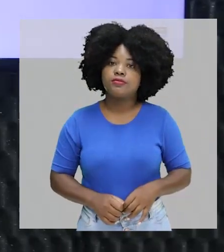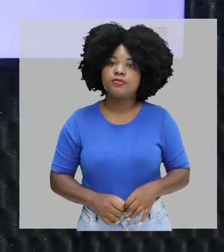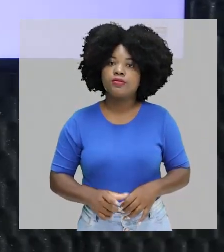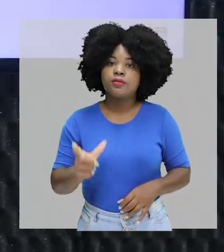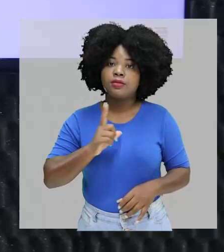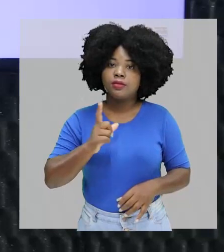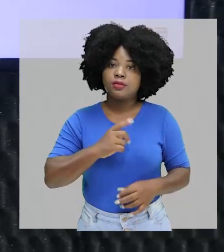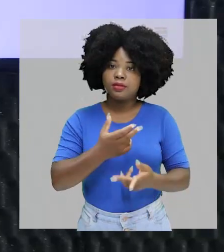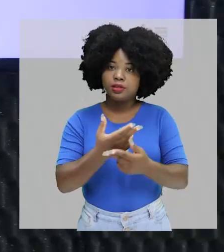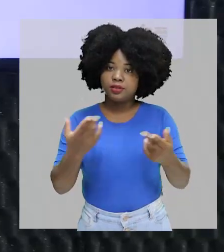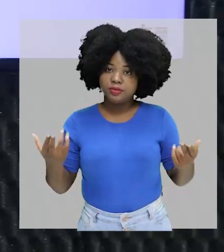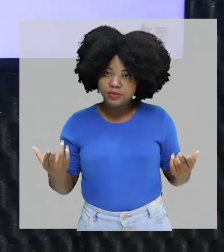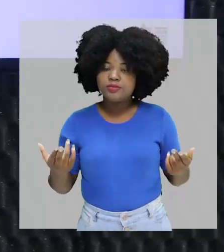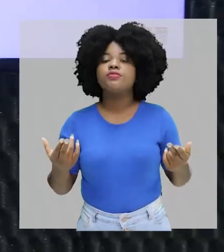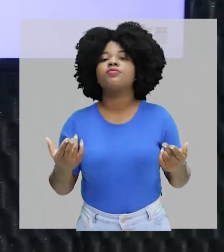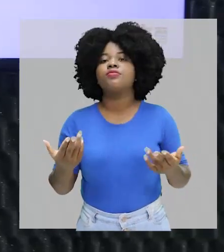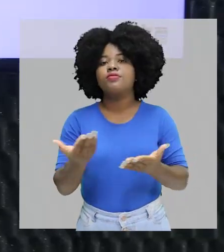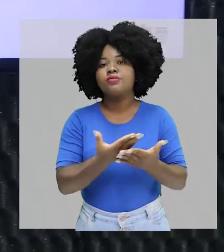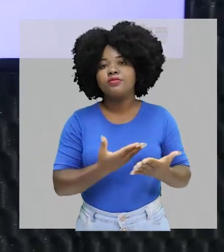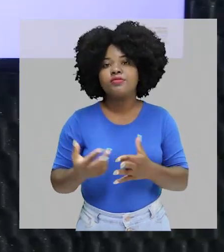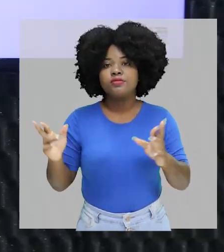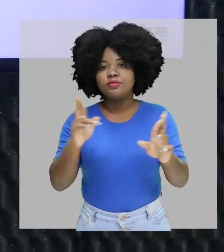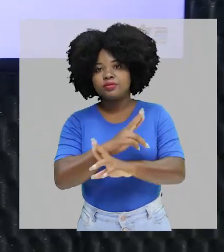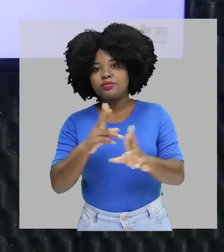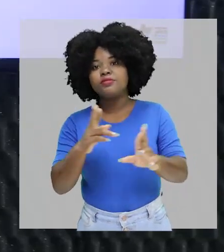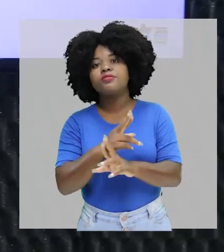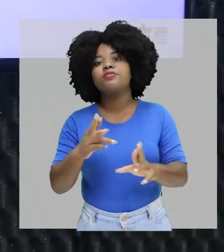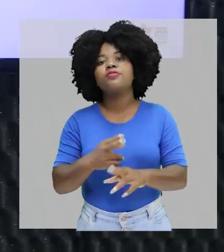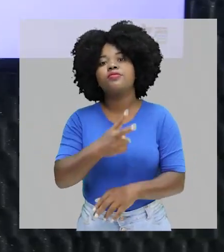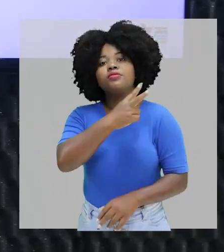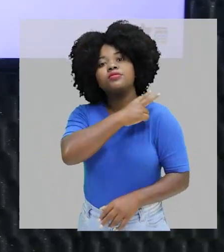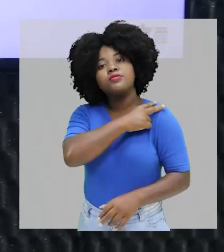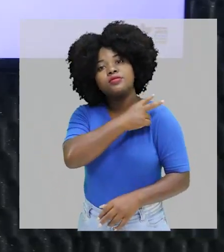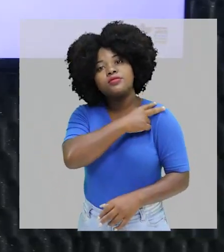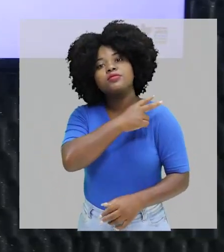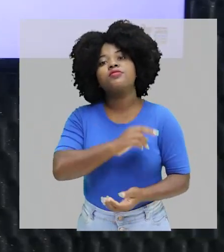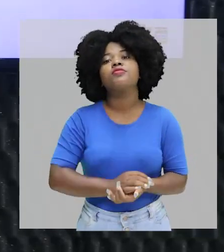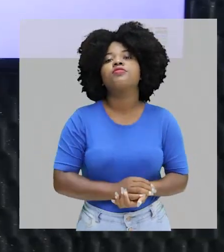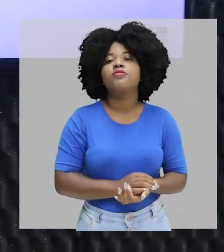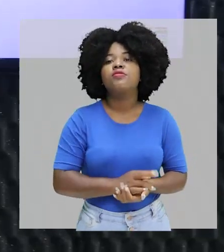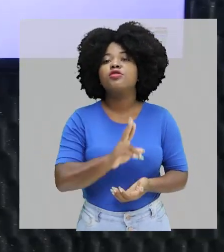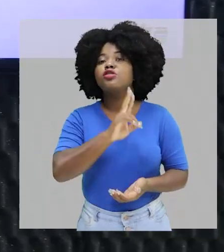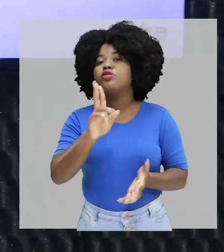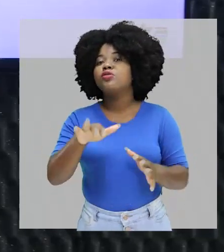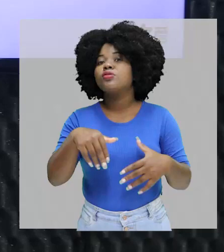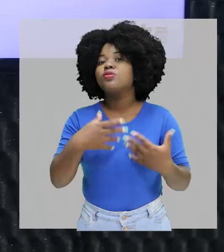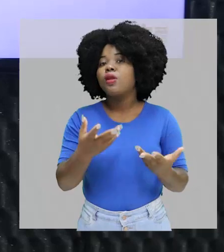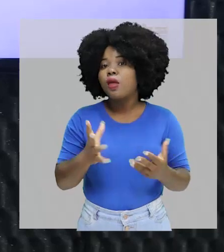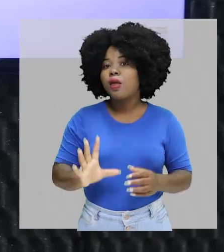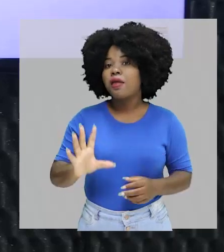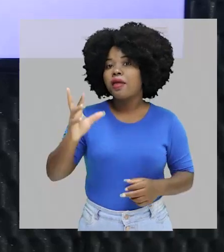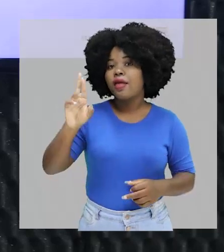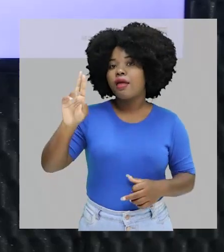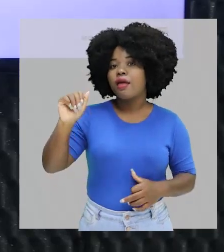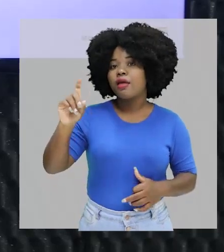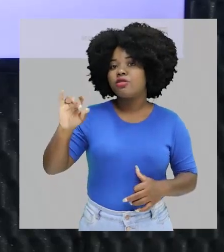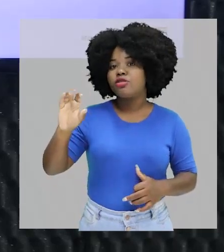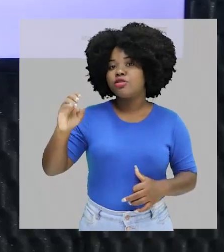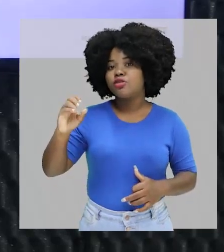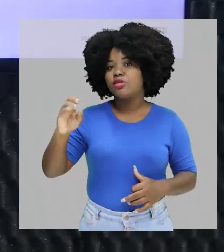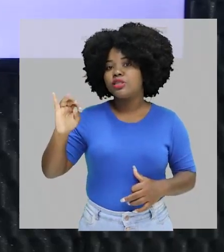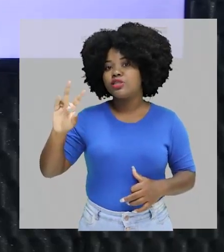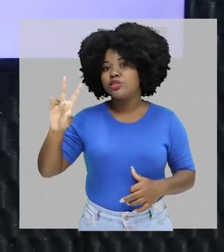em uma série de aulas relacionadas ao segundo ano do ensino médio, certo? Os fenômenos